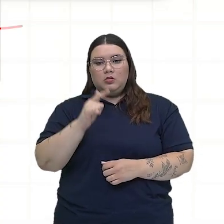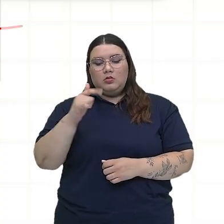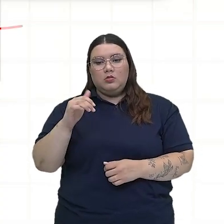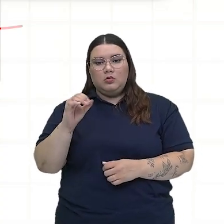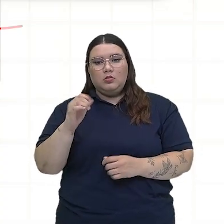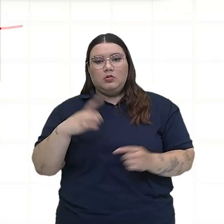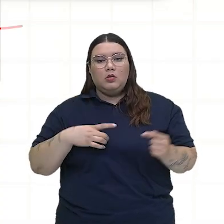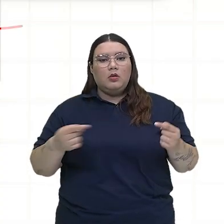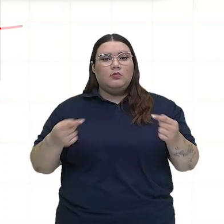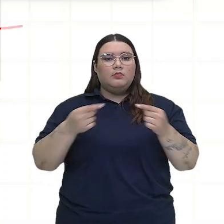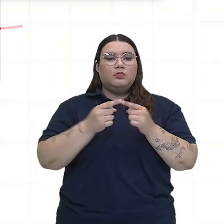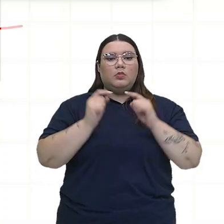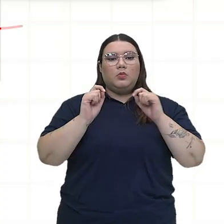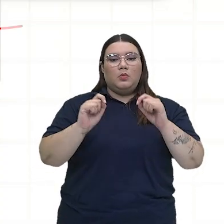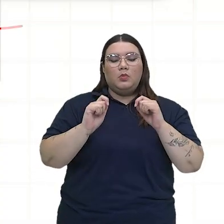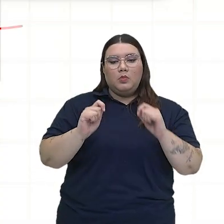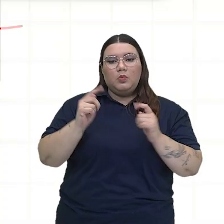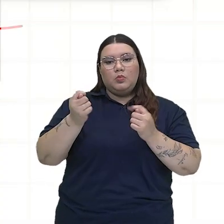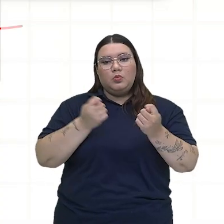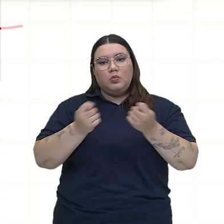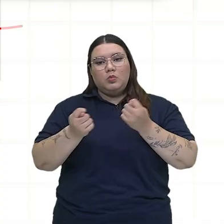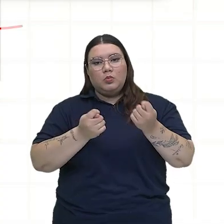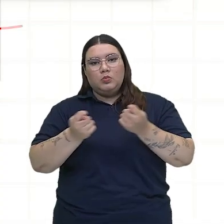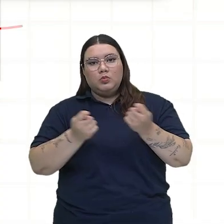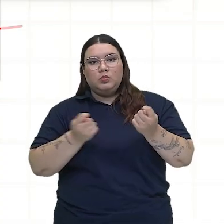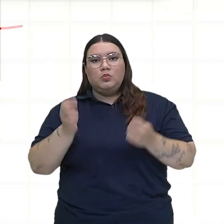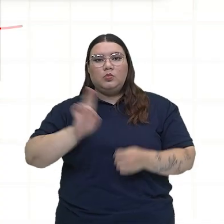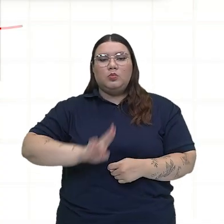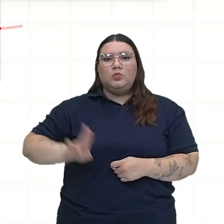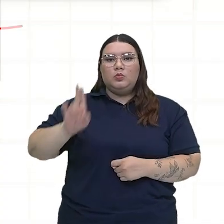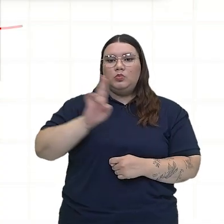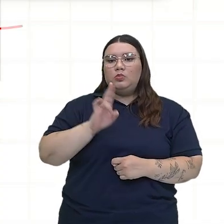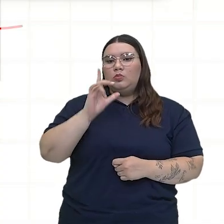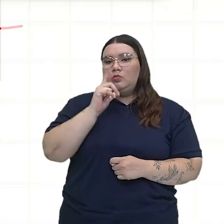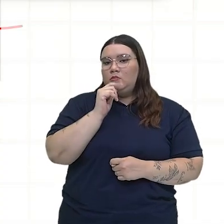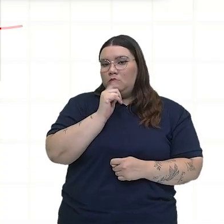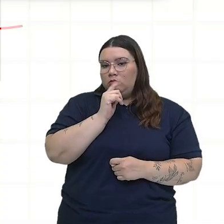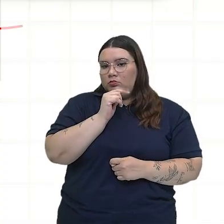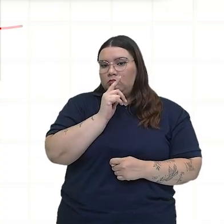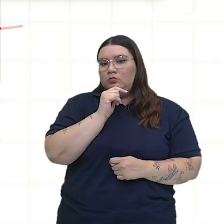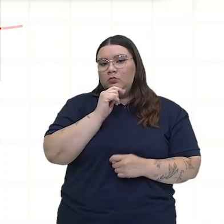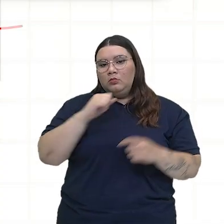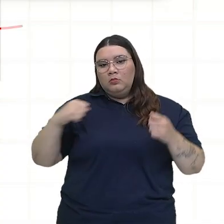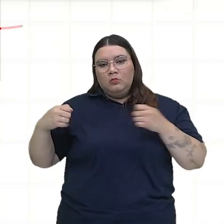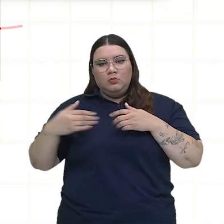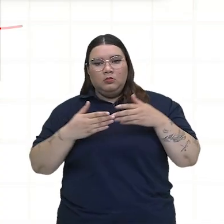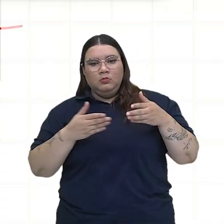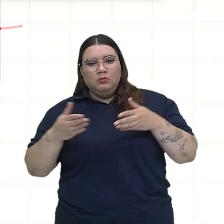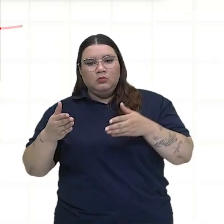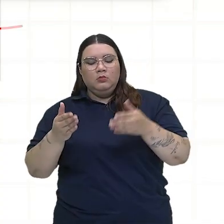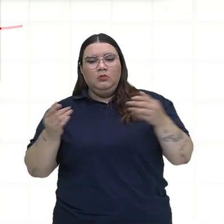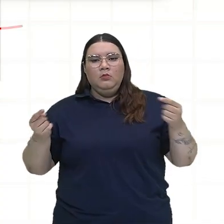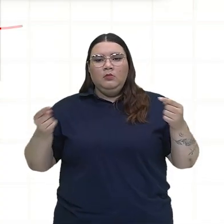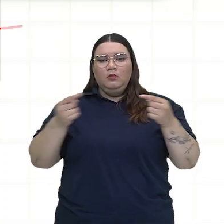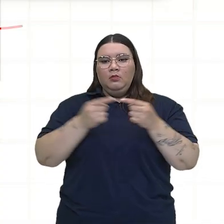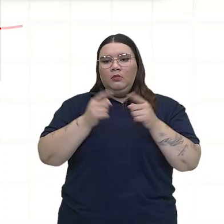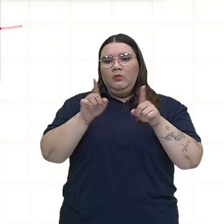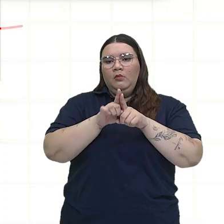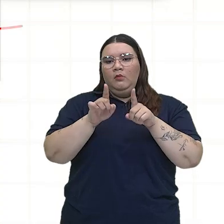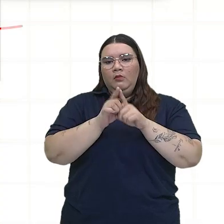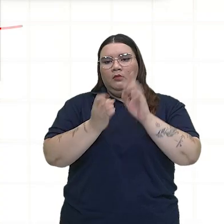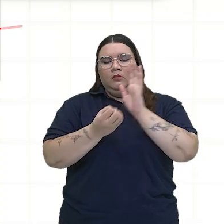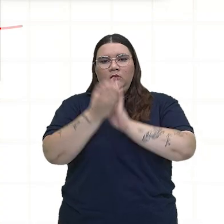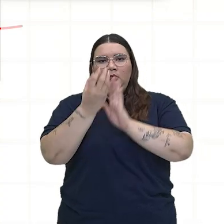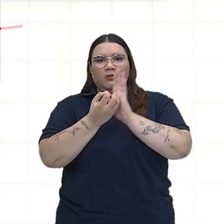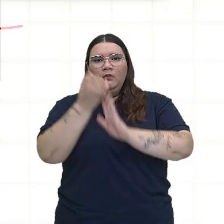barreira artificial para retenção e controle de fluxo fluvial, ou seja, o fluxo da água do rio, né, bem como a